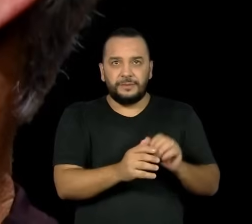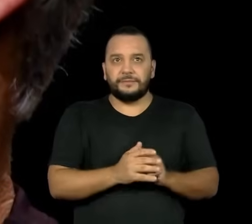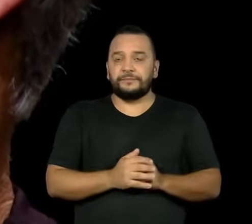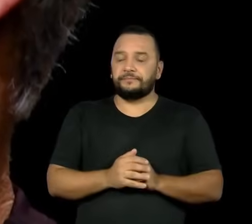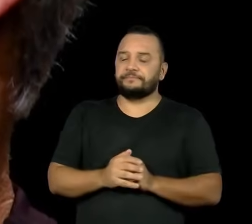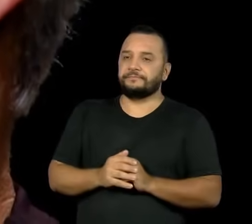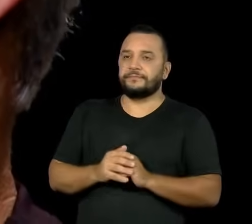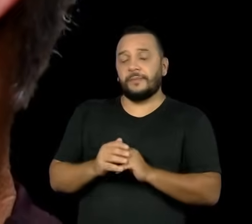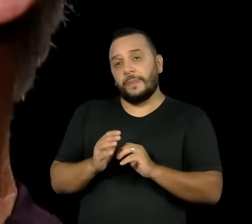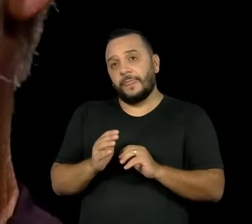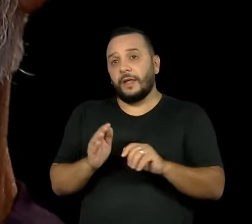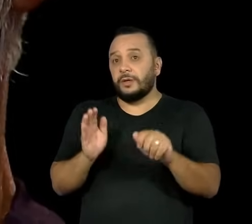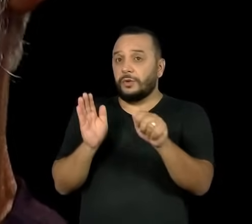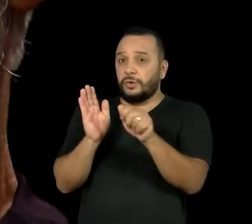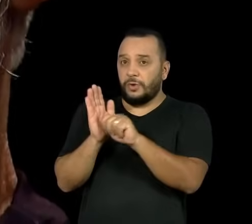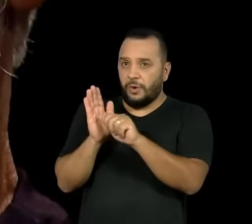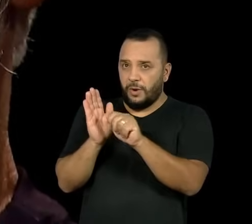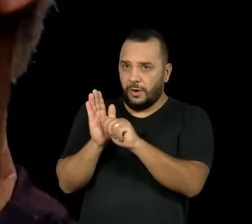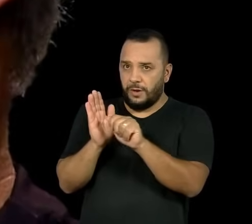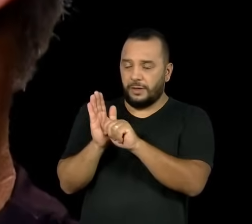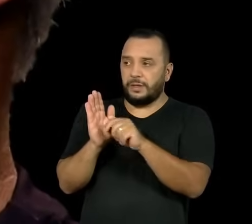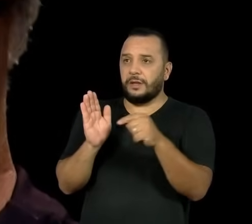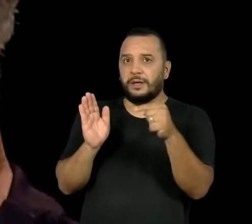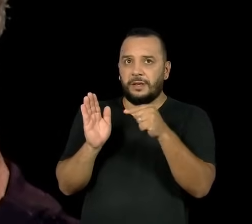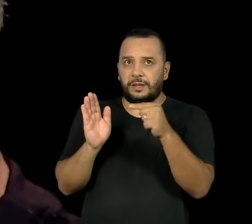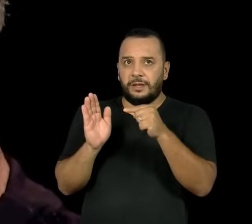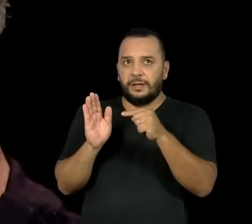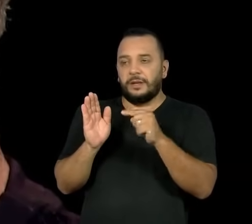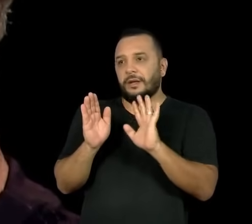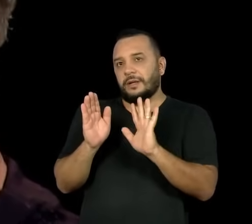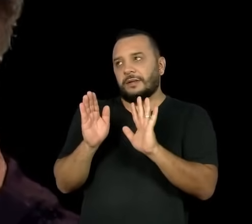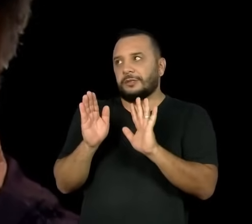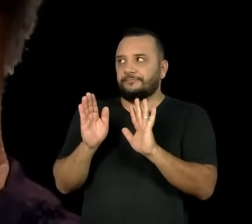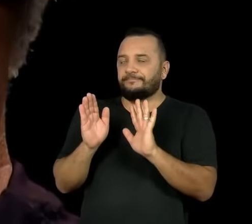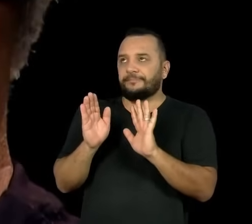drogas a gente não pode tratar como um único sujeito.